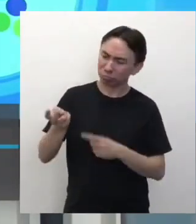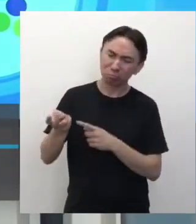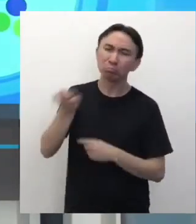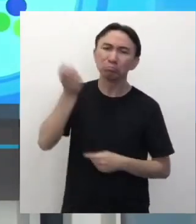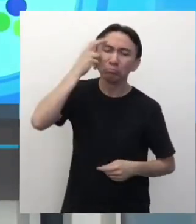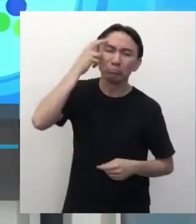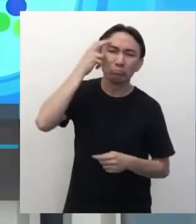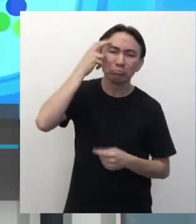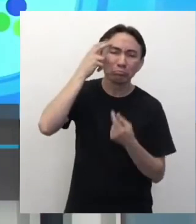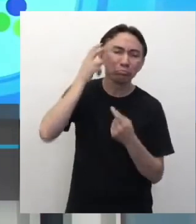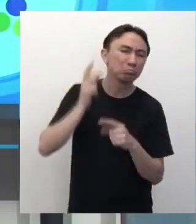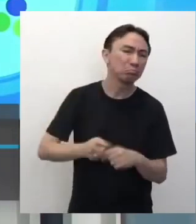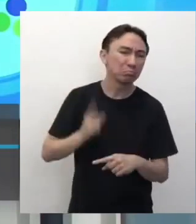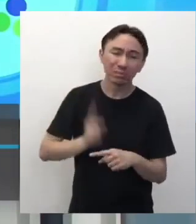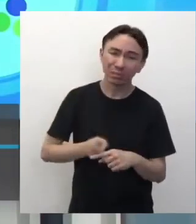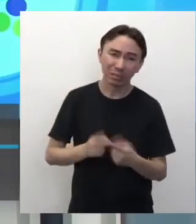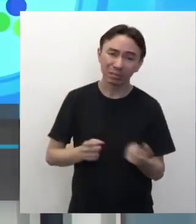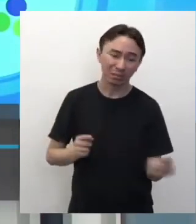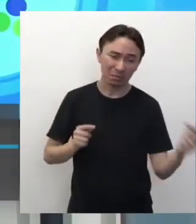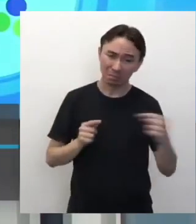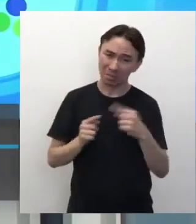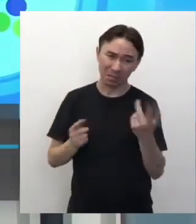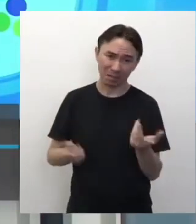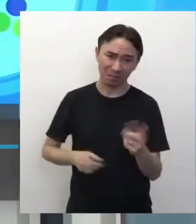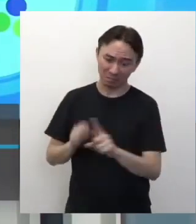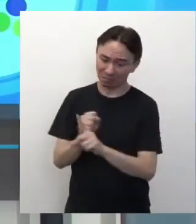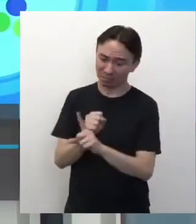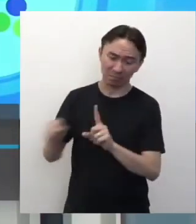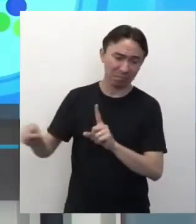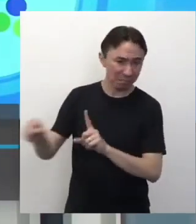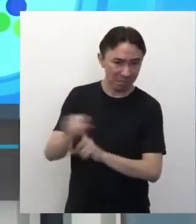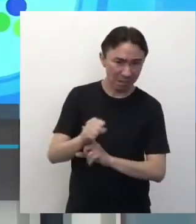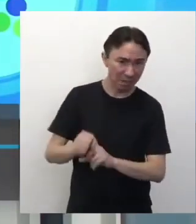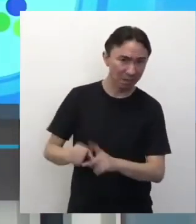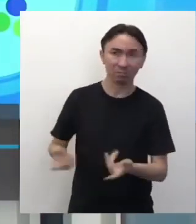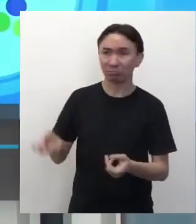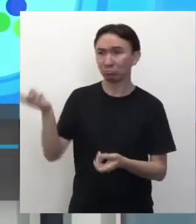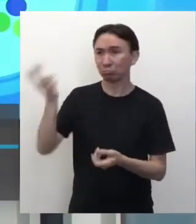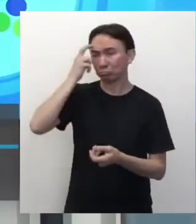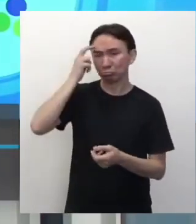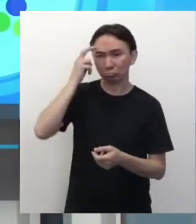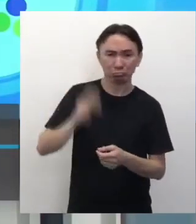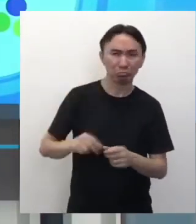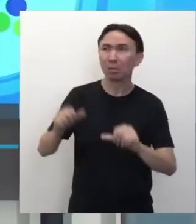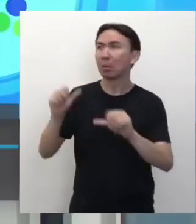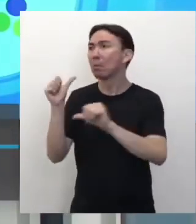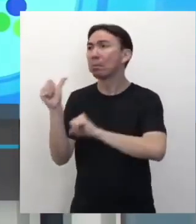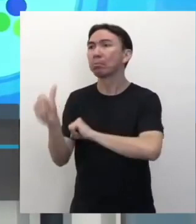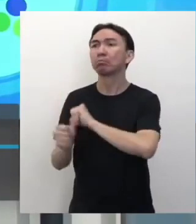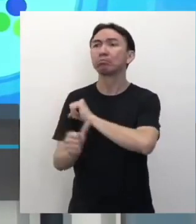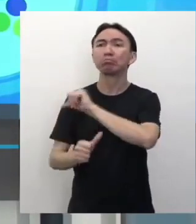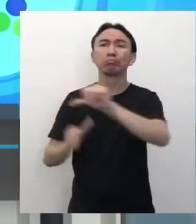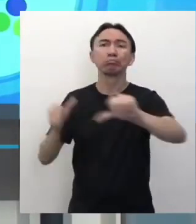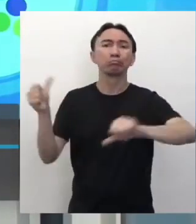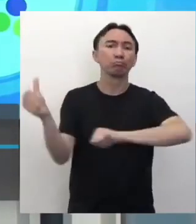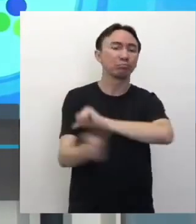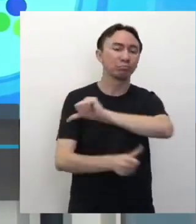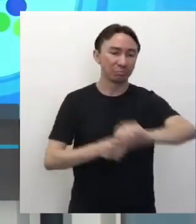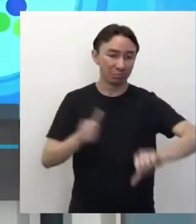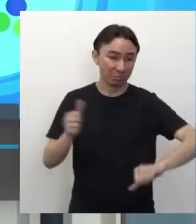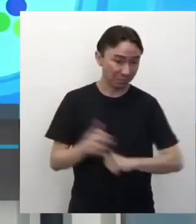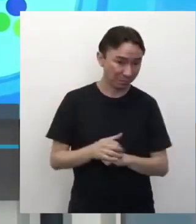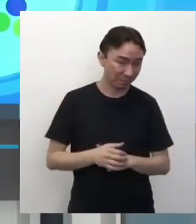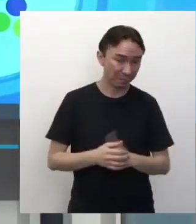aspecto da cultura, dessa sociedade, né? Do indivíduo para a sociedade transformando o seu local. Por isso que a gente fala, né?